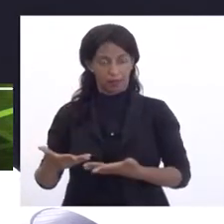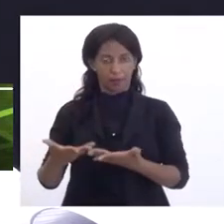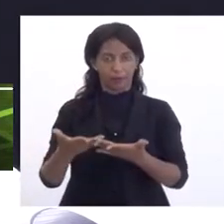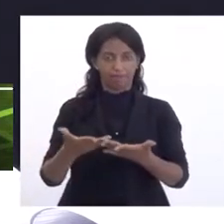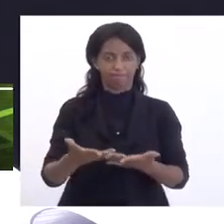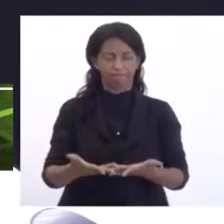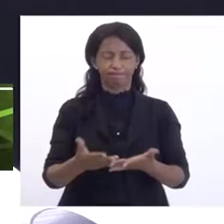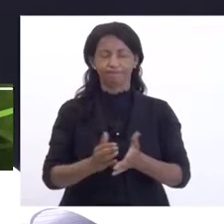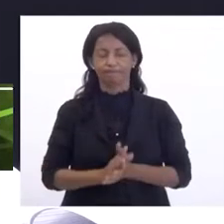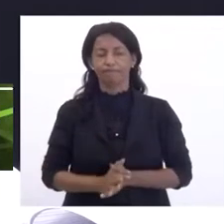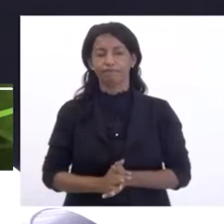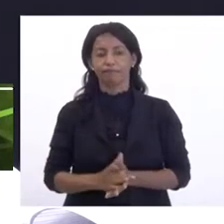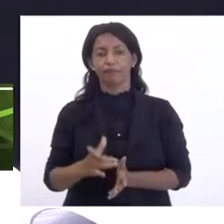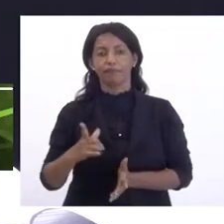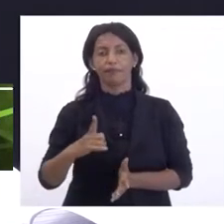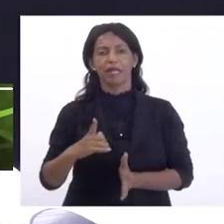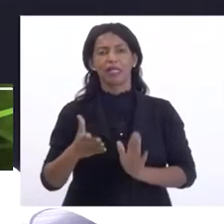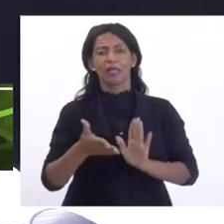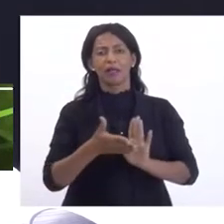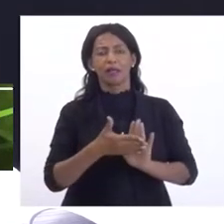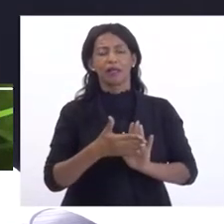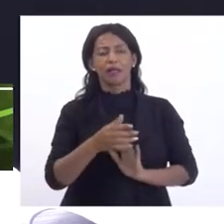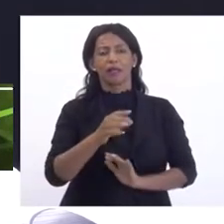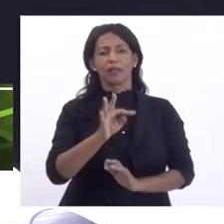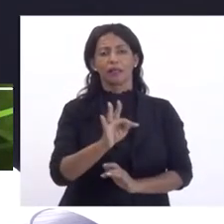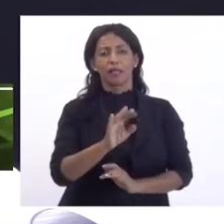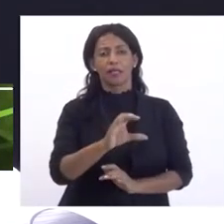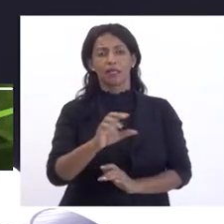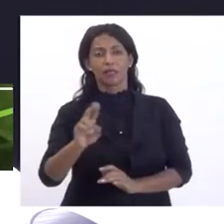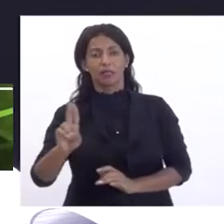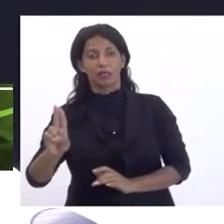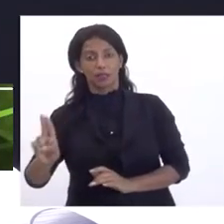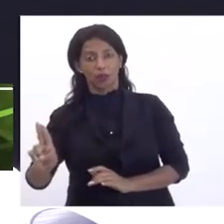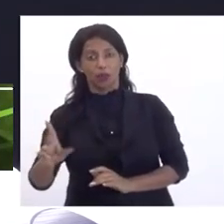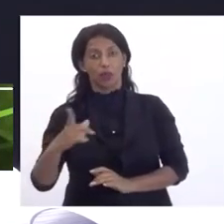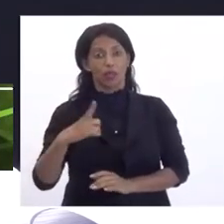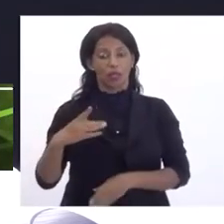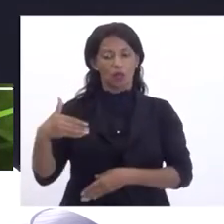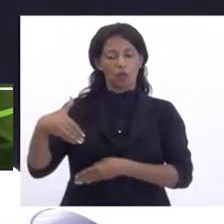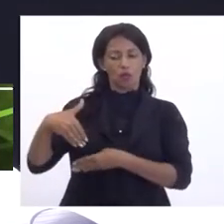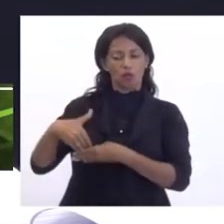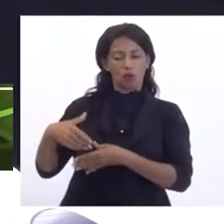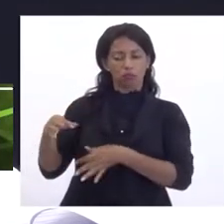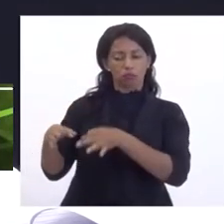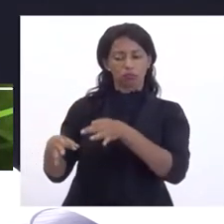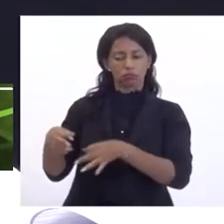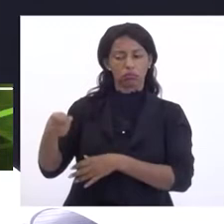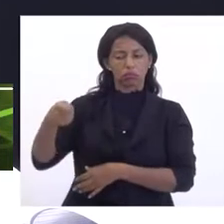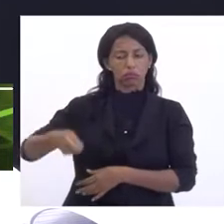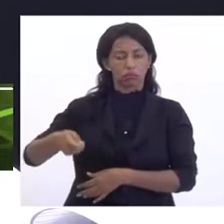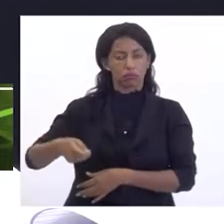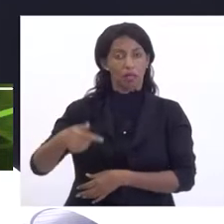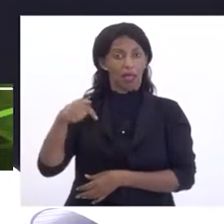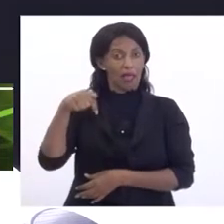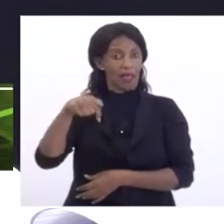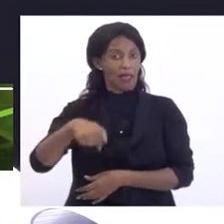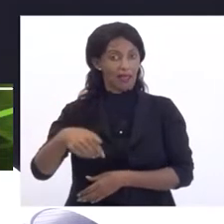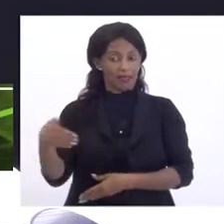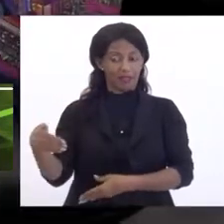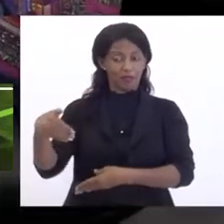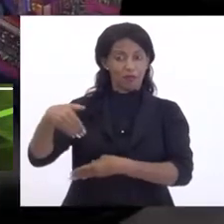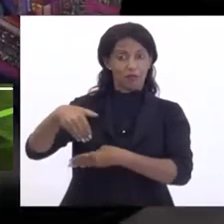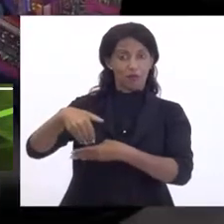há o precedente do TCU e há o voto do tribunal. O tribunal aqui não votou uníssono, ele